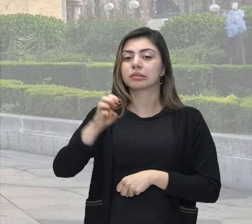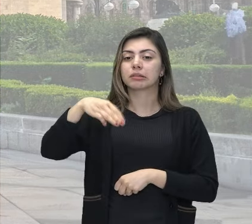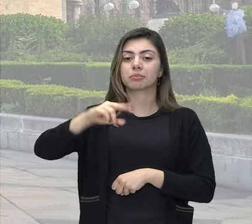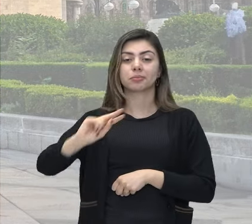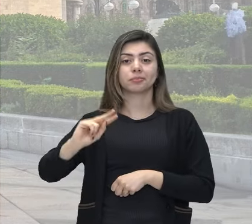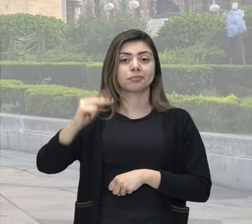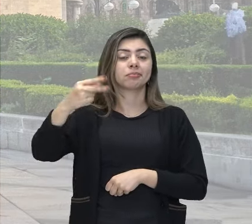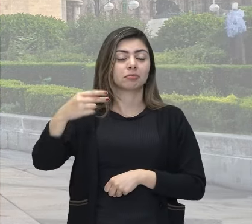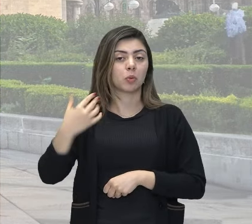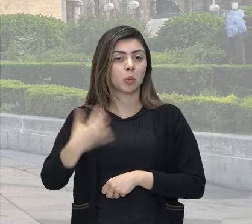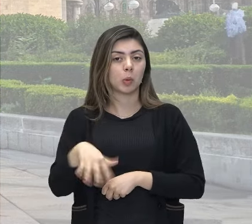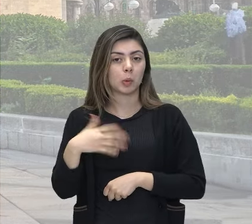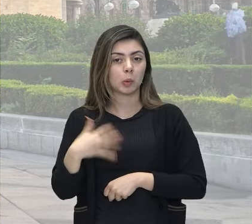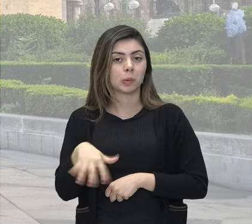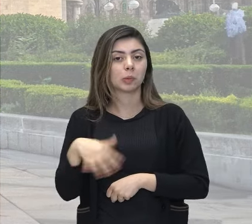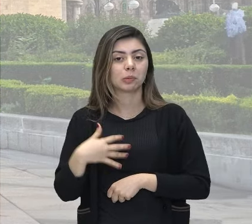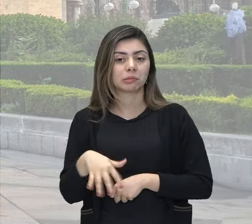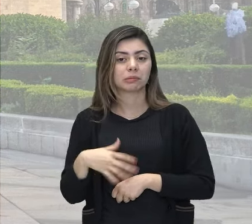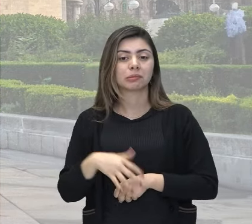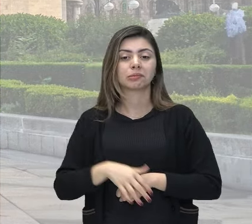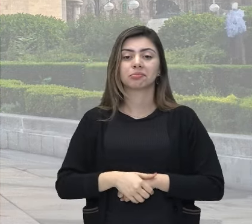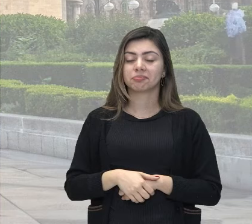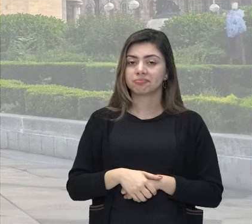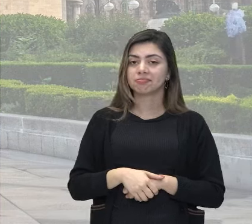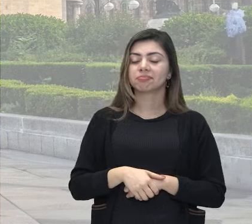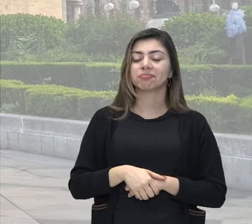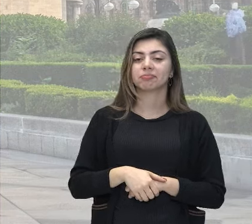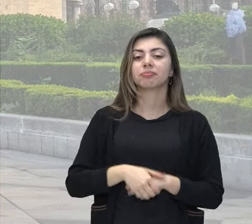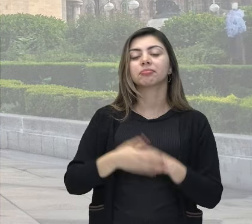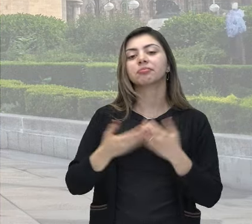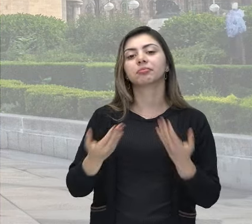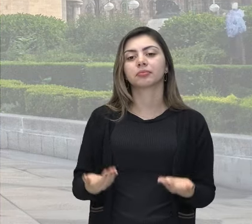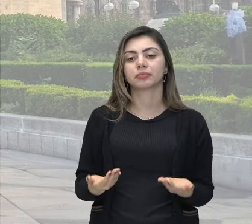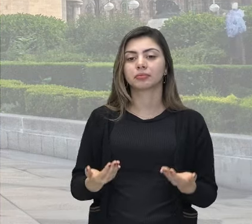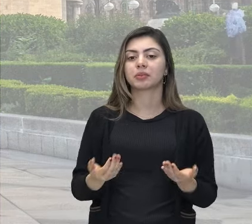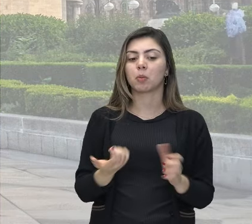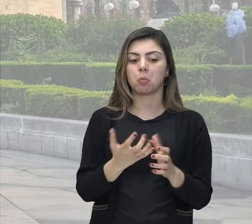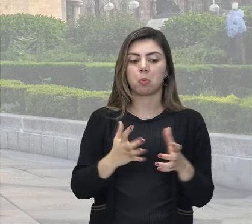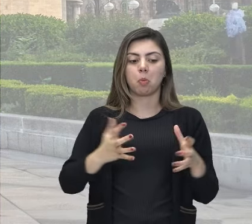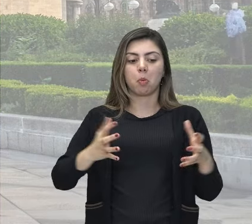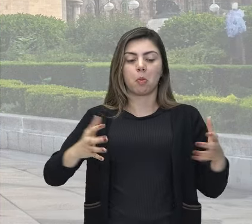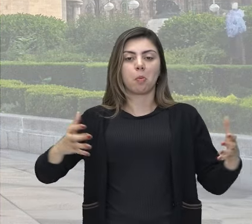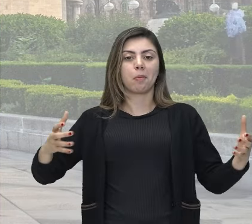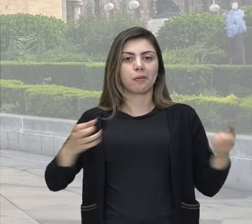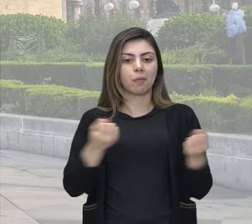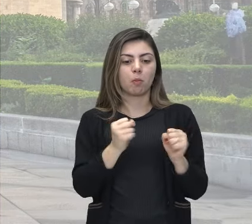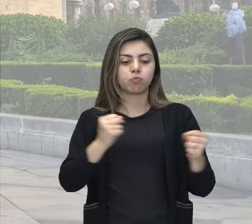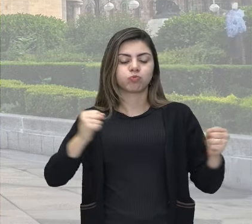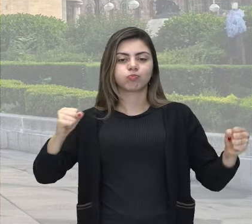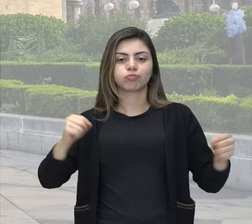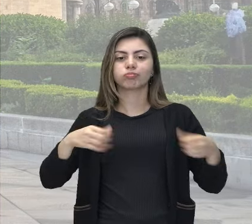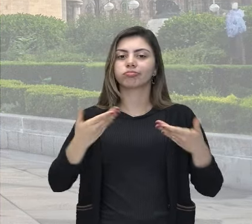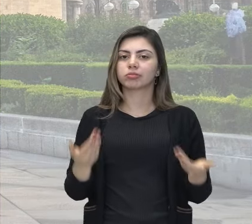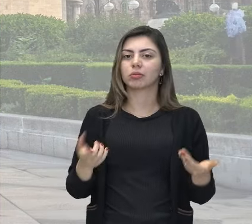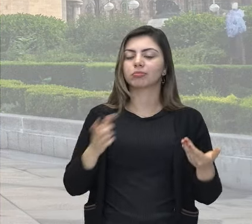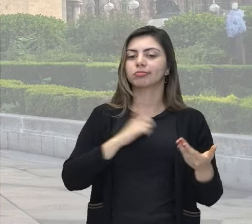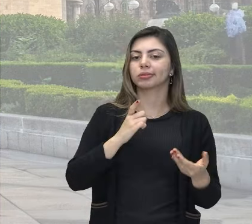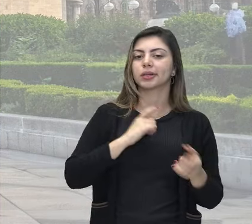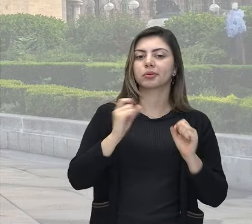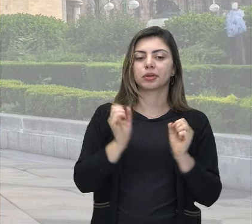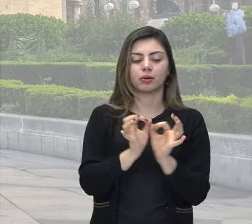de quilômetros quadrados, tá? Então, acaba tendo aí essa extensão